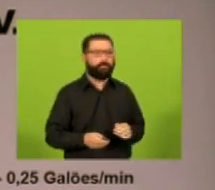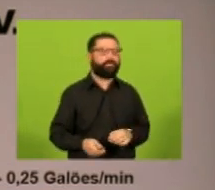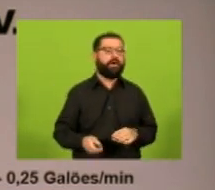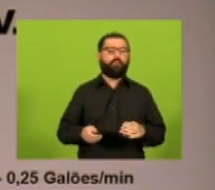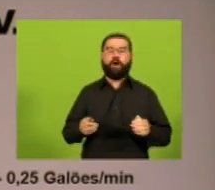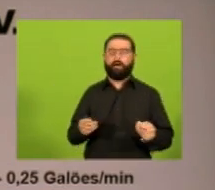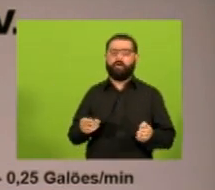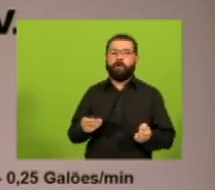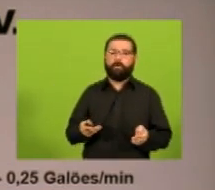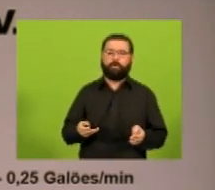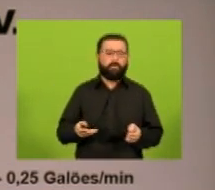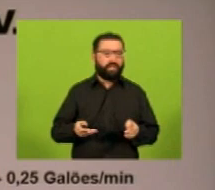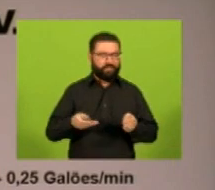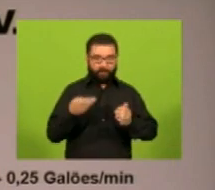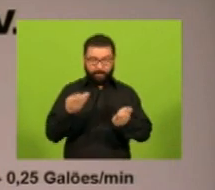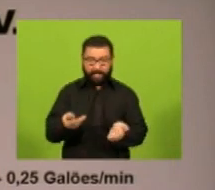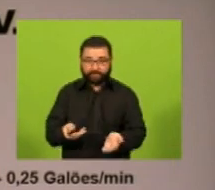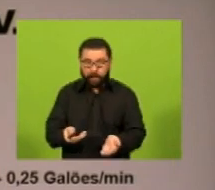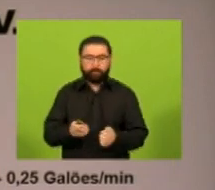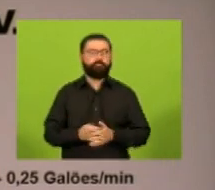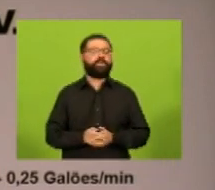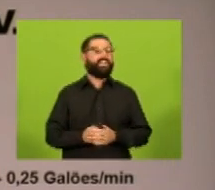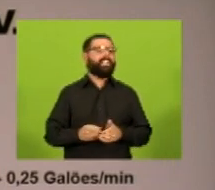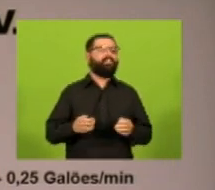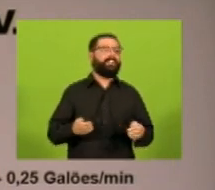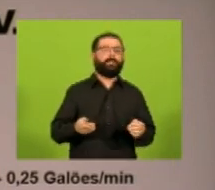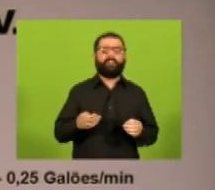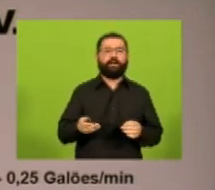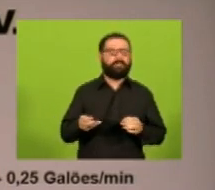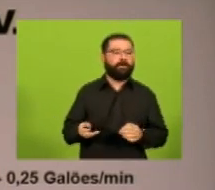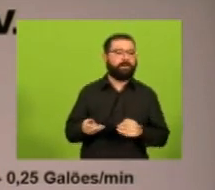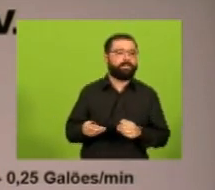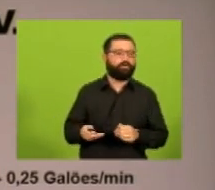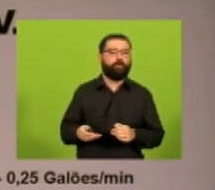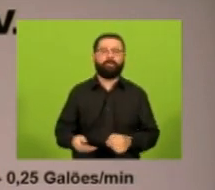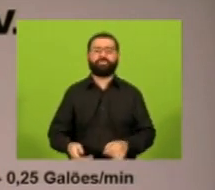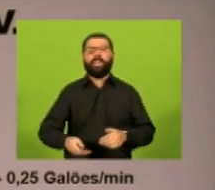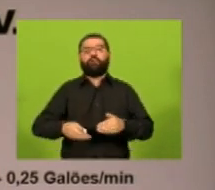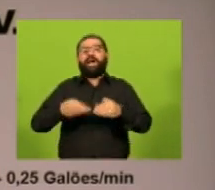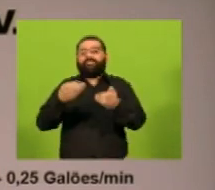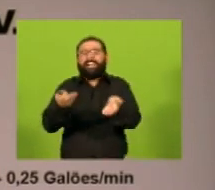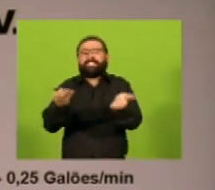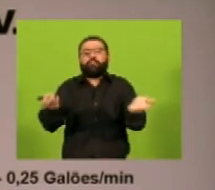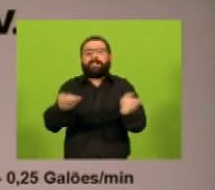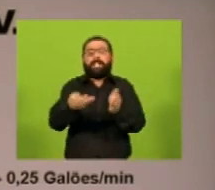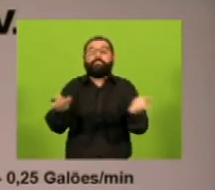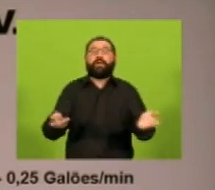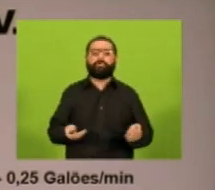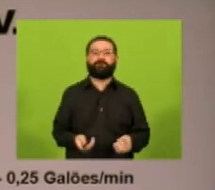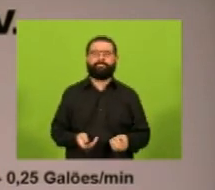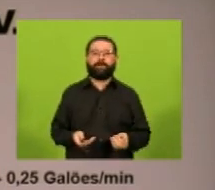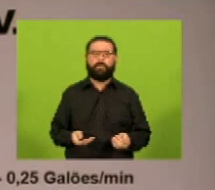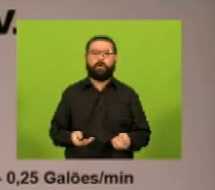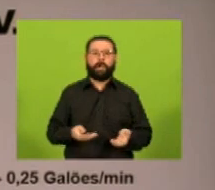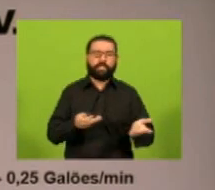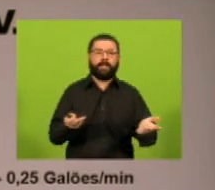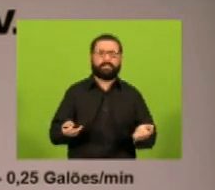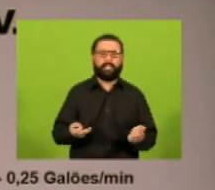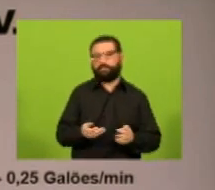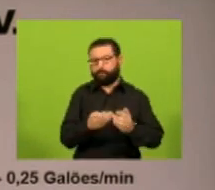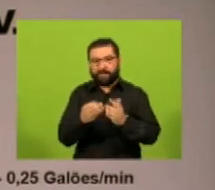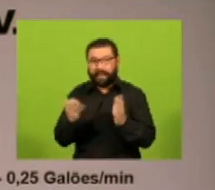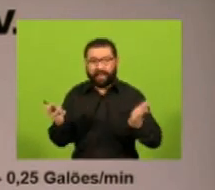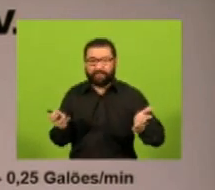nesses números qual é o ângulo de aplicação, e ele vai estar falando também nesses números qual é a vazão daquele bico. Olha